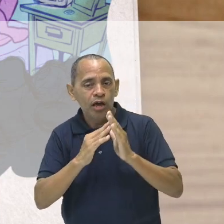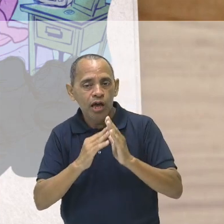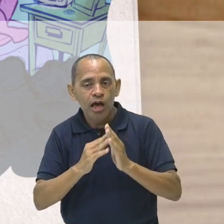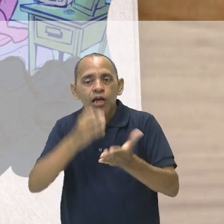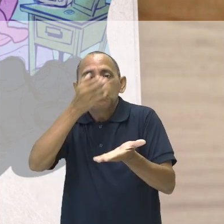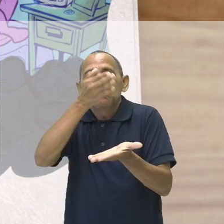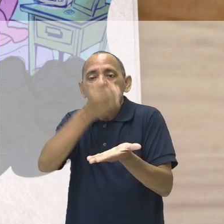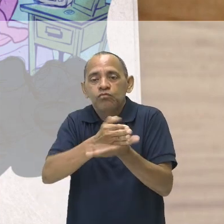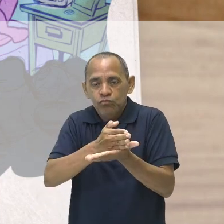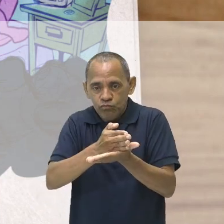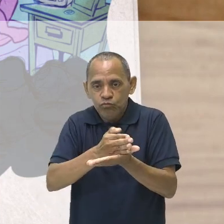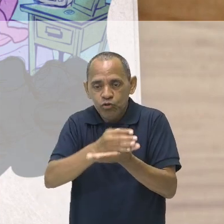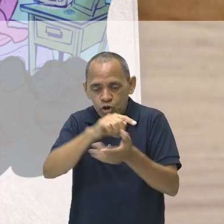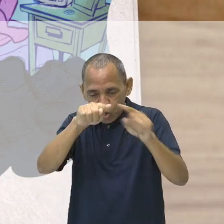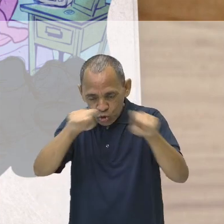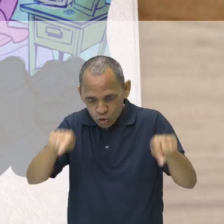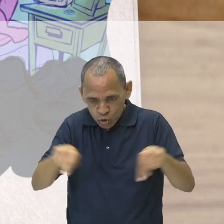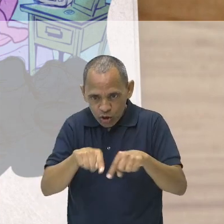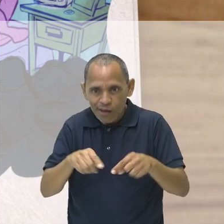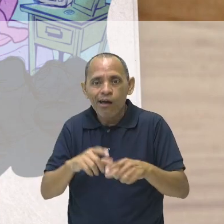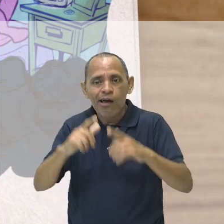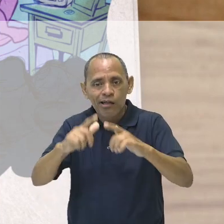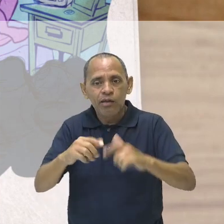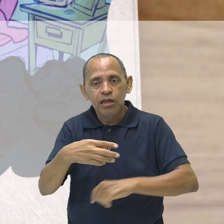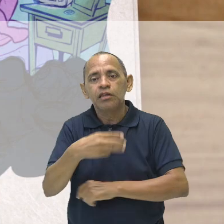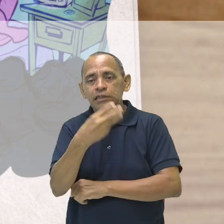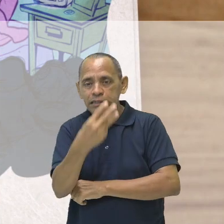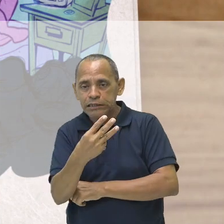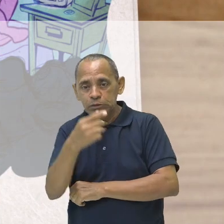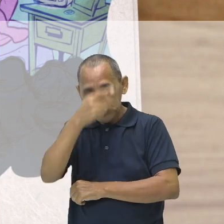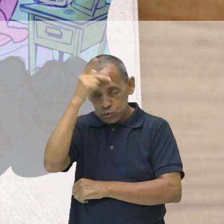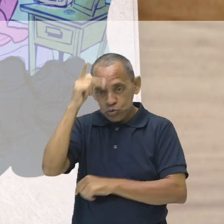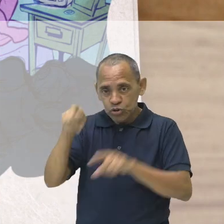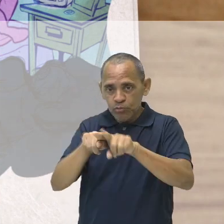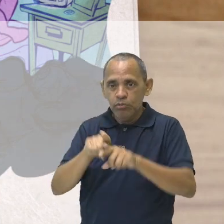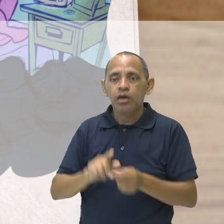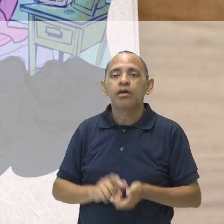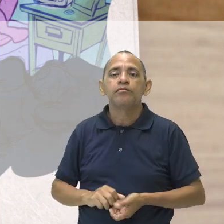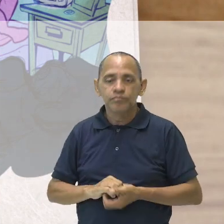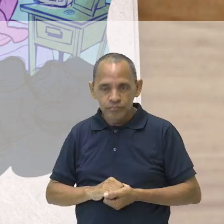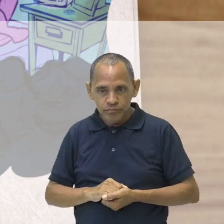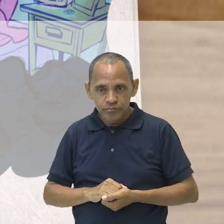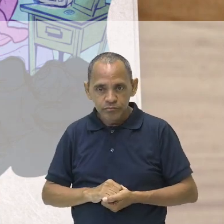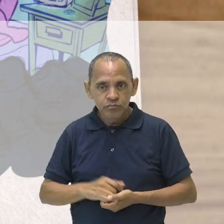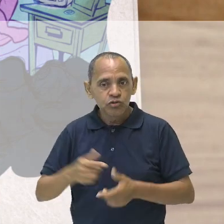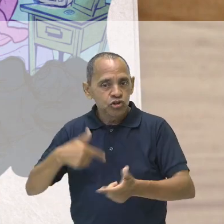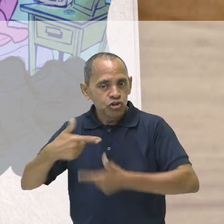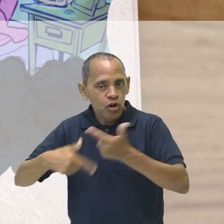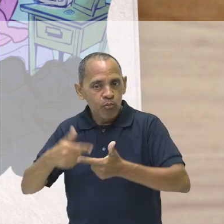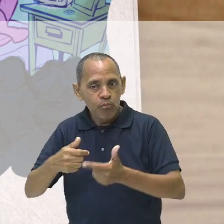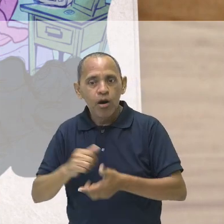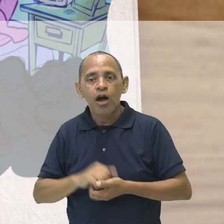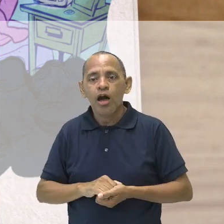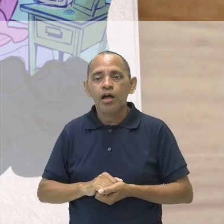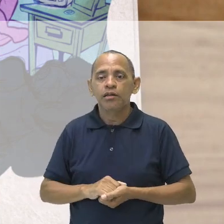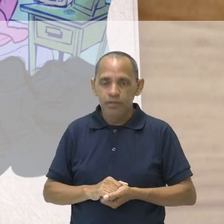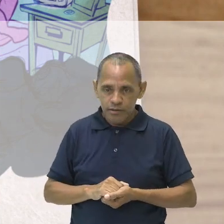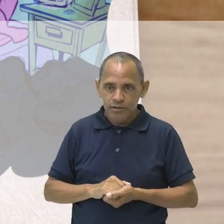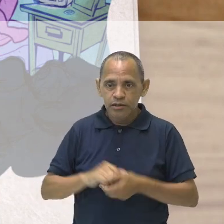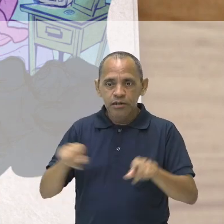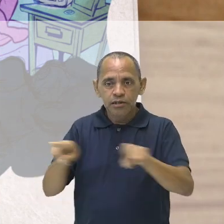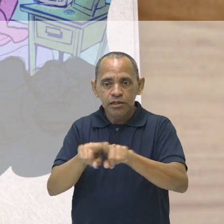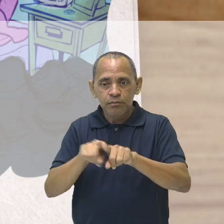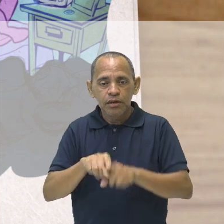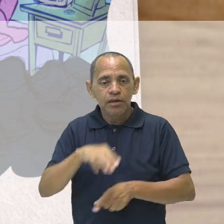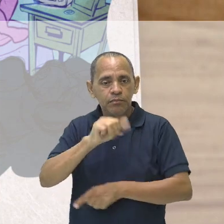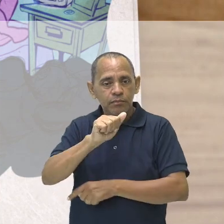moças. Todas elas são balconistas das lojas americanas e chamadas de as 3 Marias: Maria da Penha,